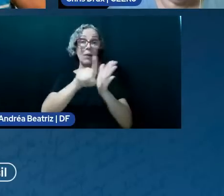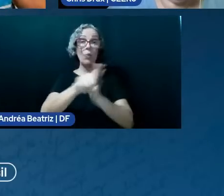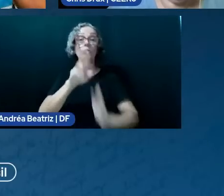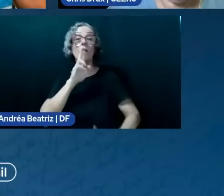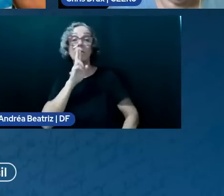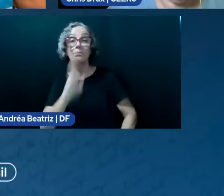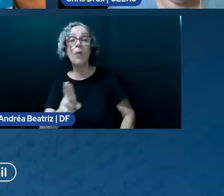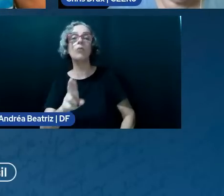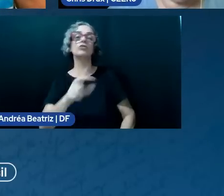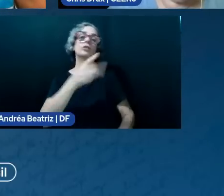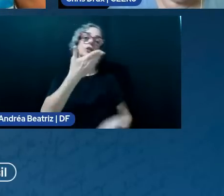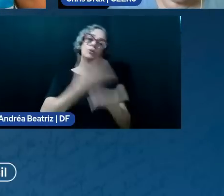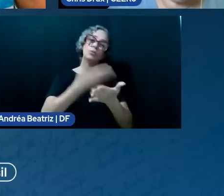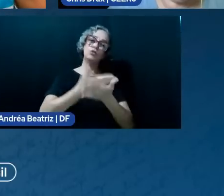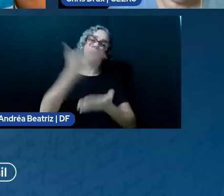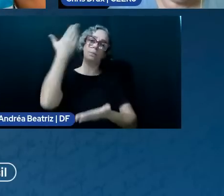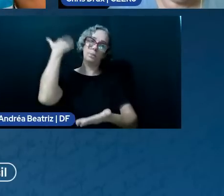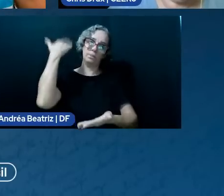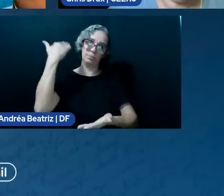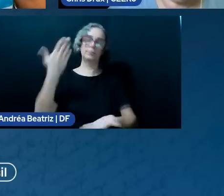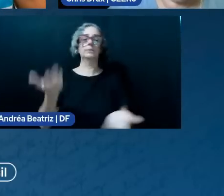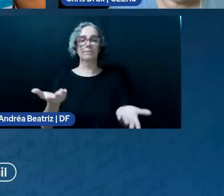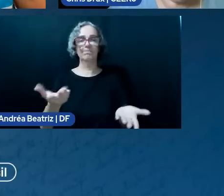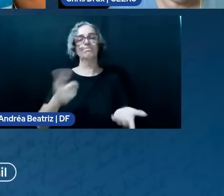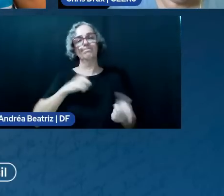estudo está disponível em podcast, no